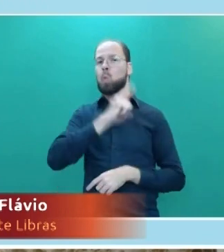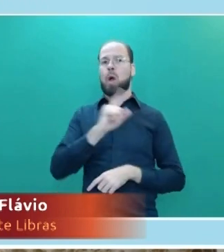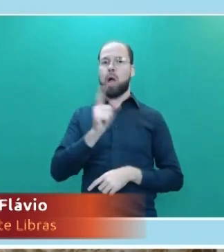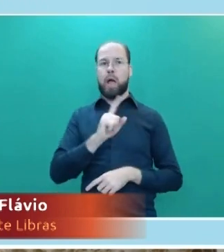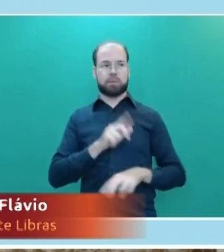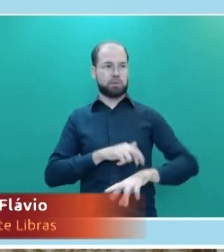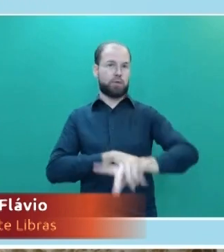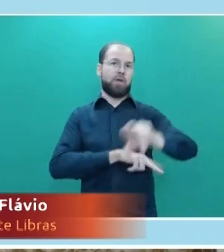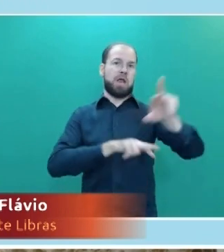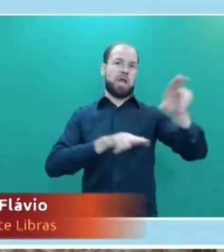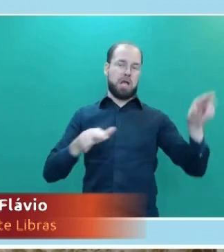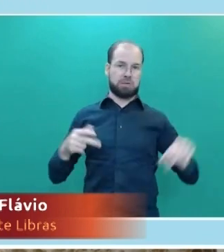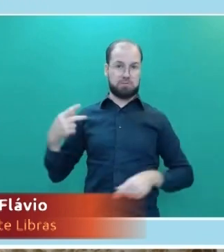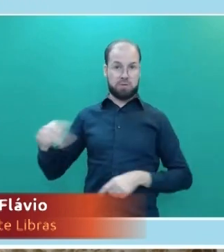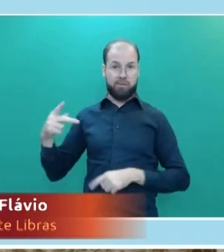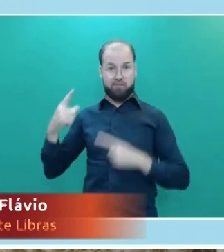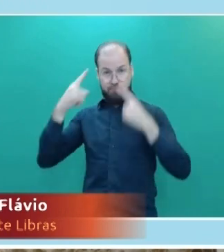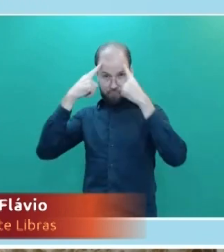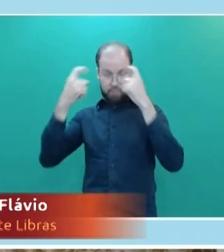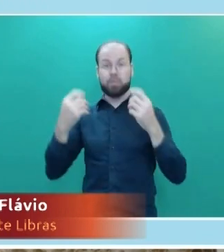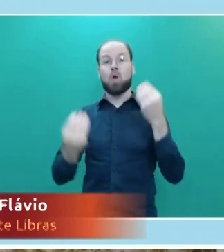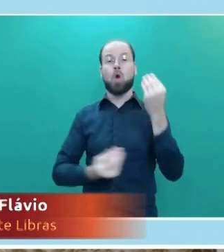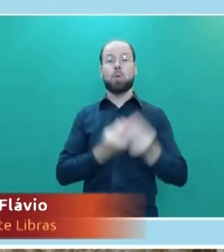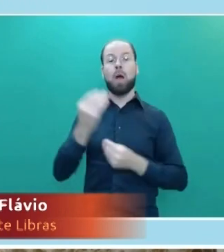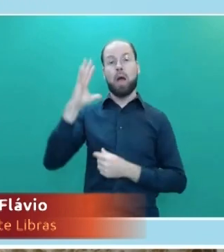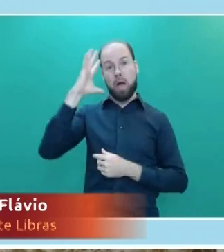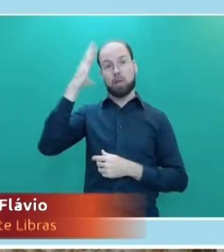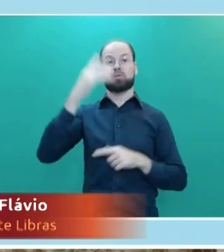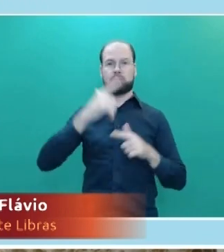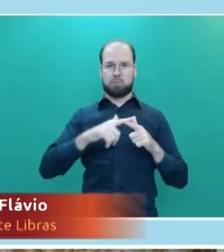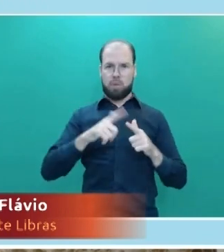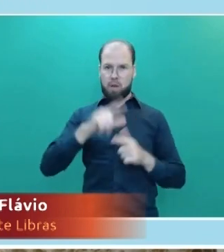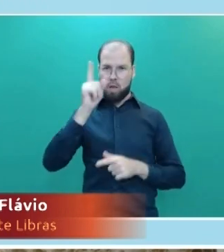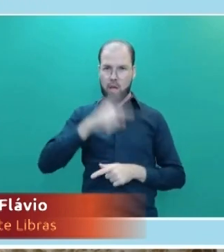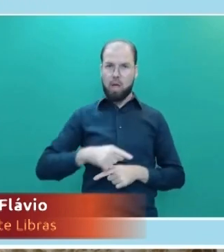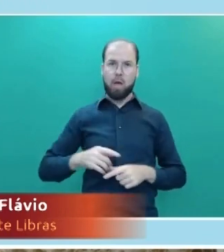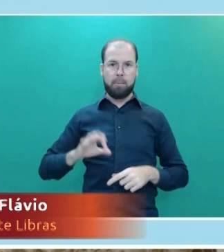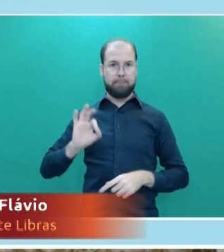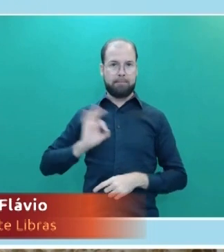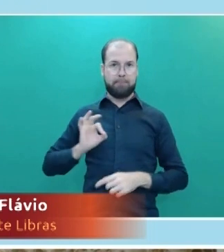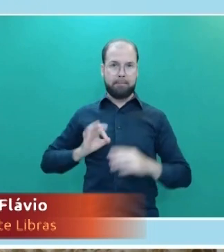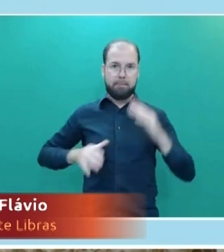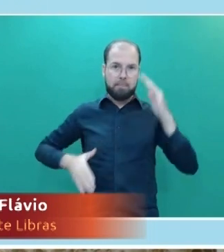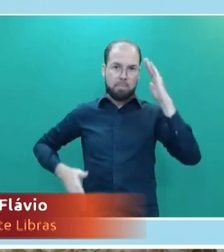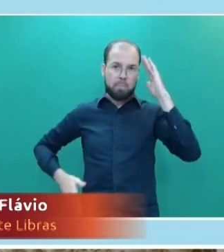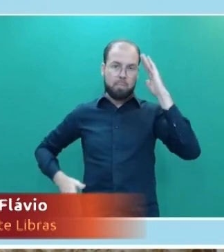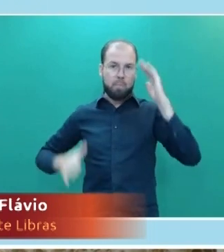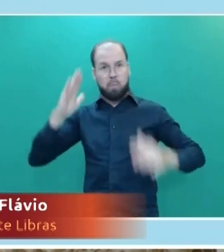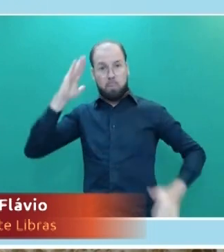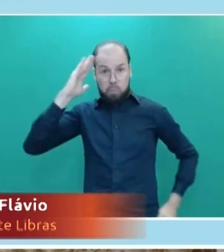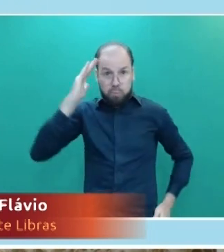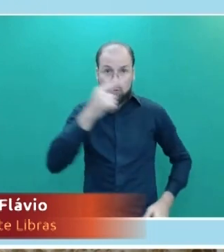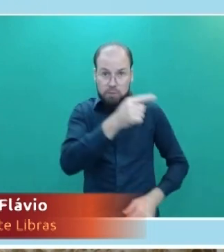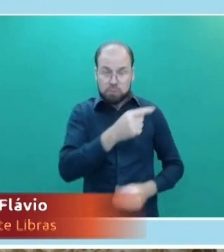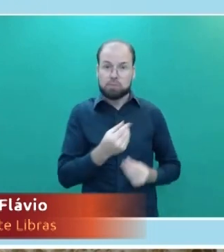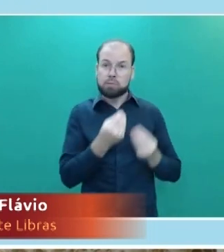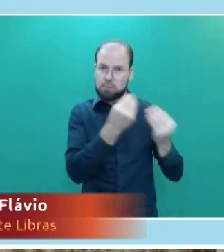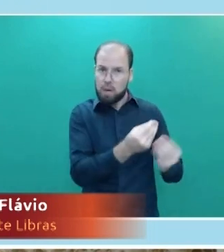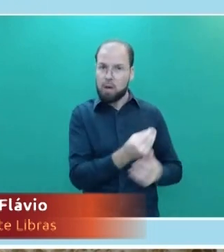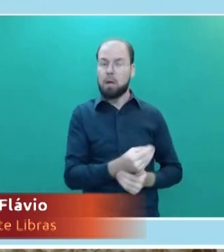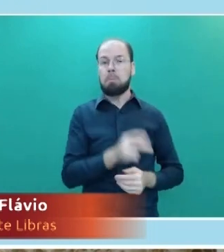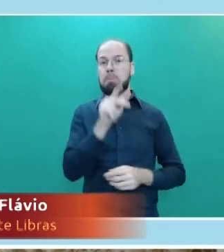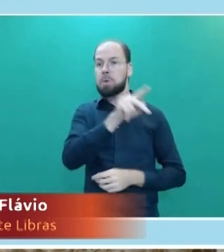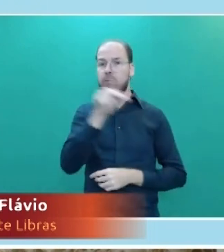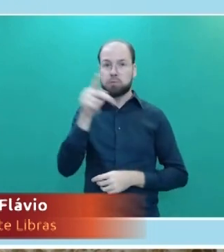esse problema? Está na mão de quem? Está na mão de um militar dentro da escola? Está na mão de um professor armado?